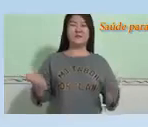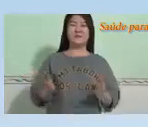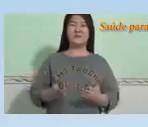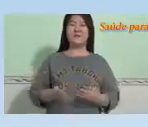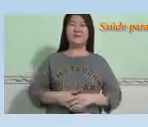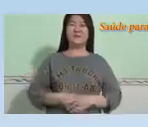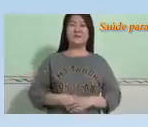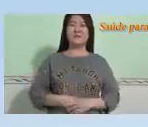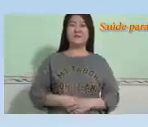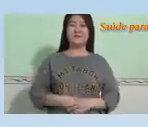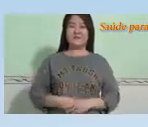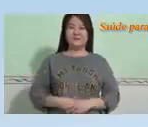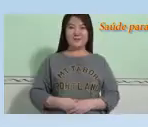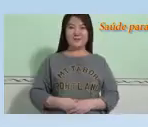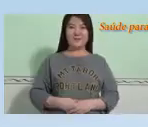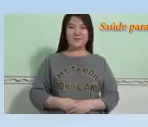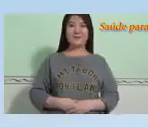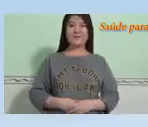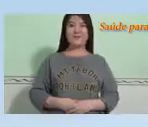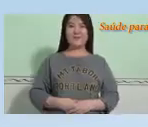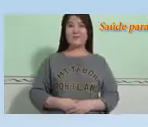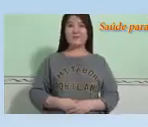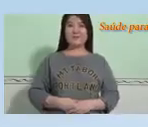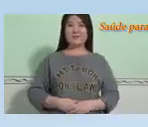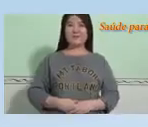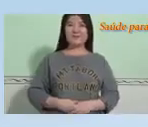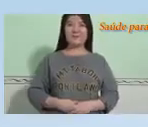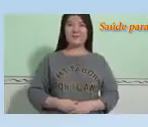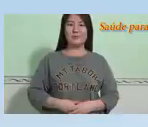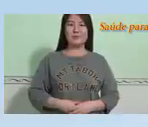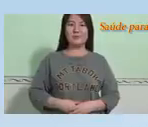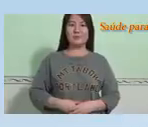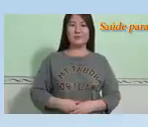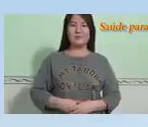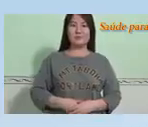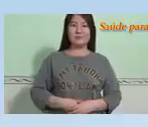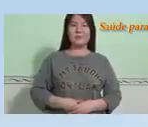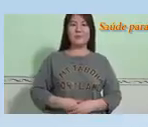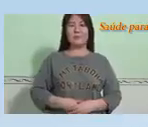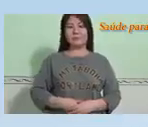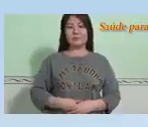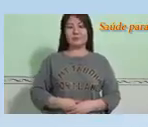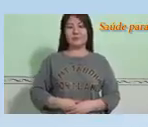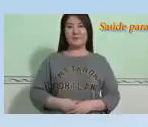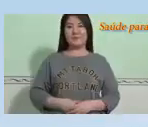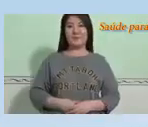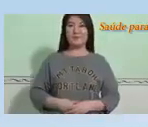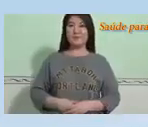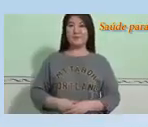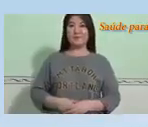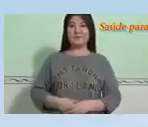e o paciente apresenta complicações como bronquite ou pneumonia, por exemplo, pode precisar de